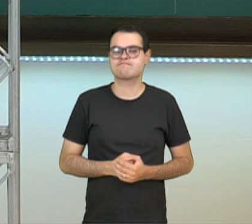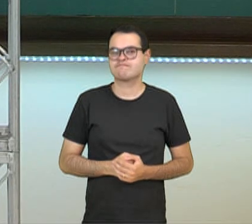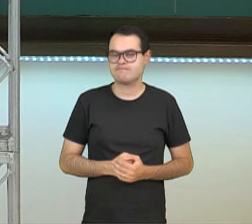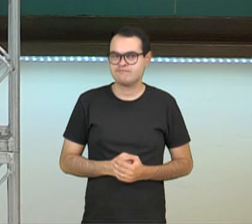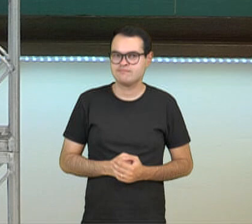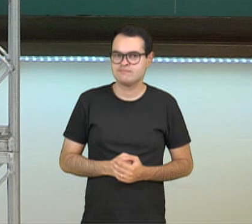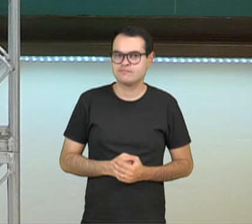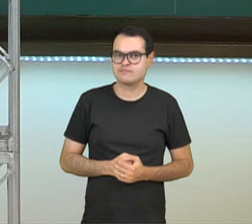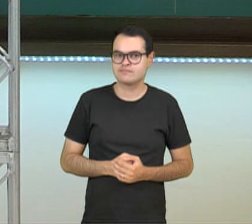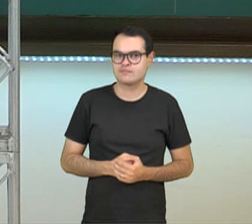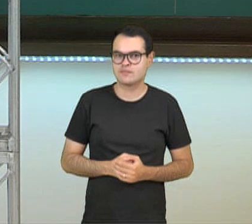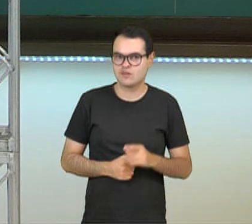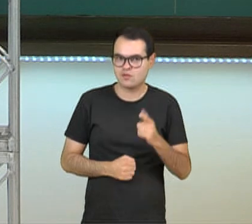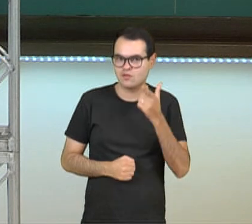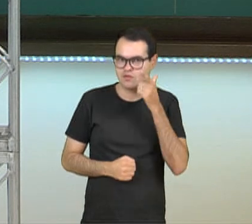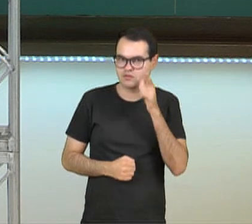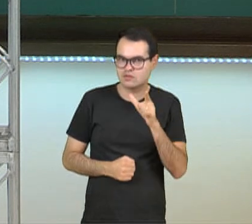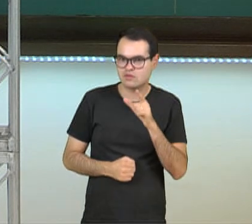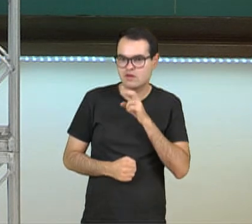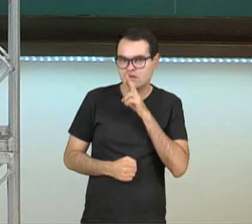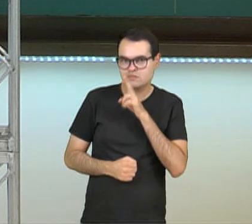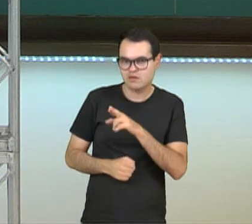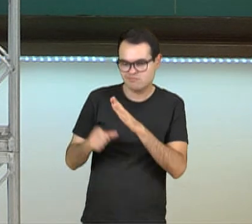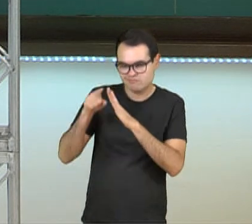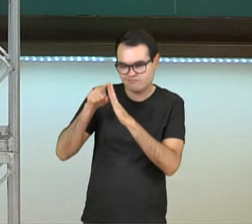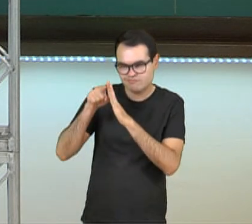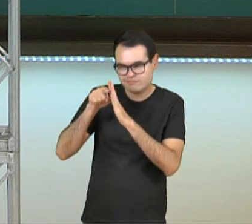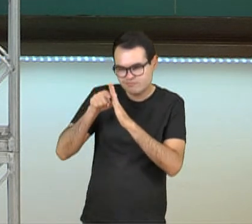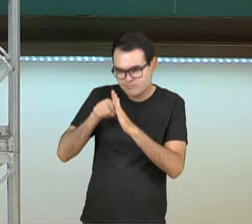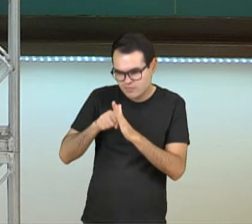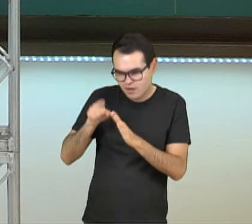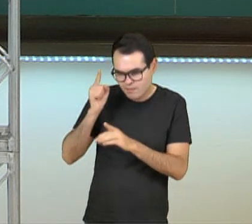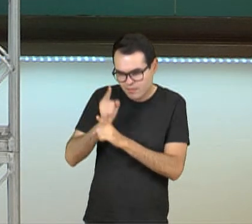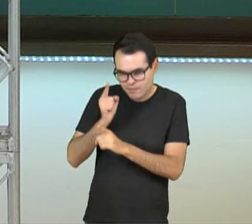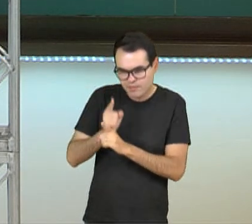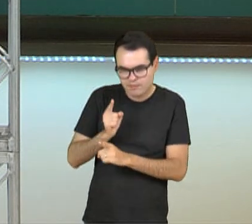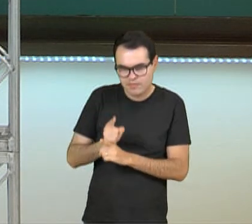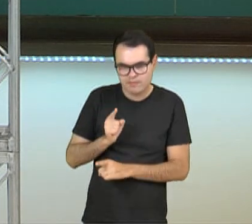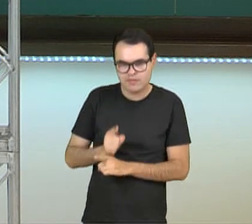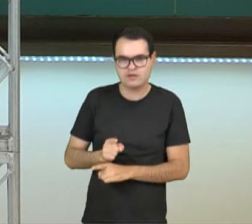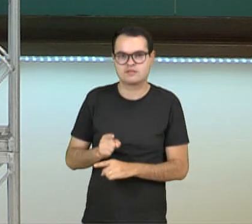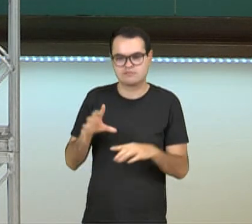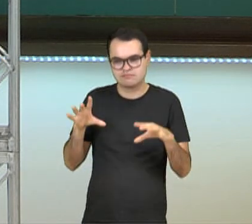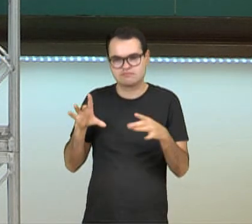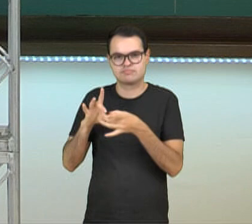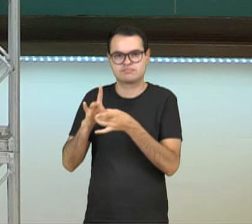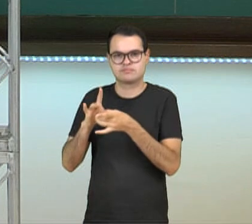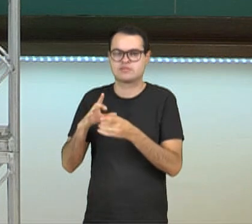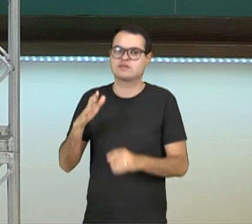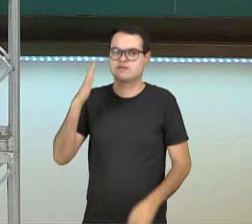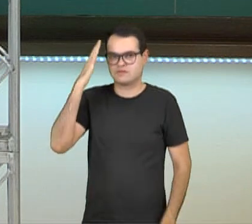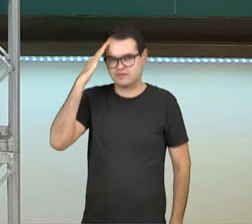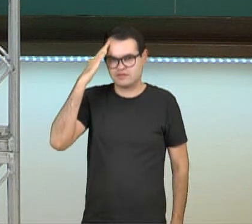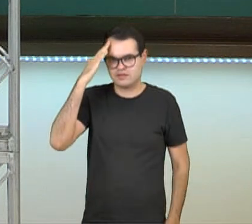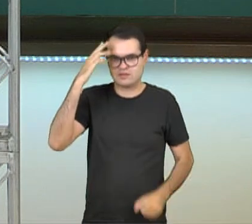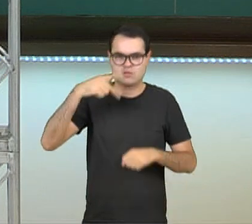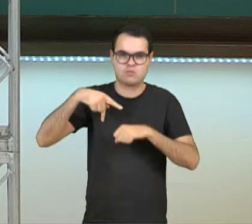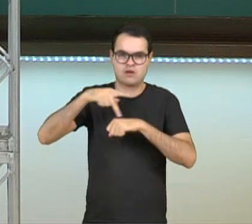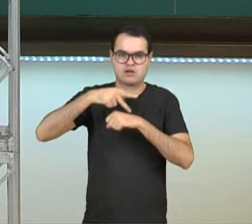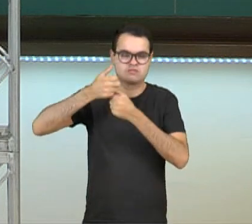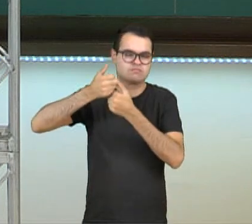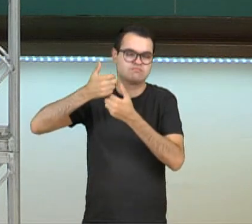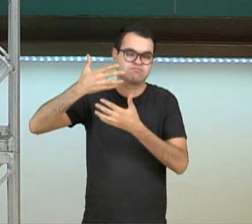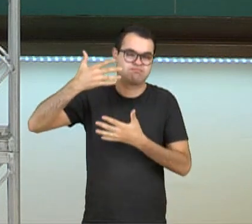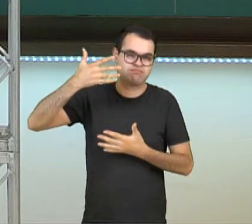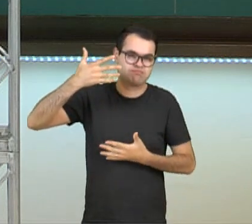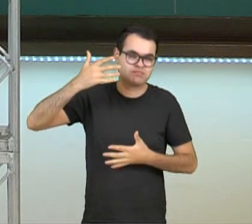E aí foram à busca da resposta, lembraram um pouco do que foi tratado. Eu sei que é o nome de muitos países, então